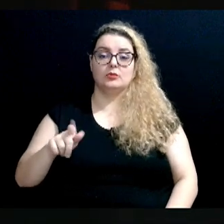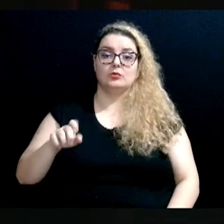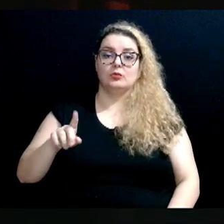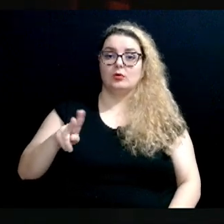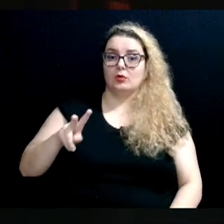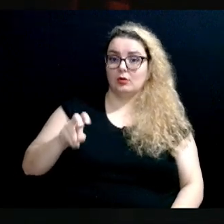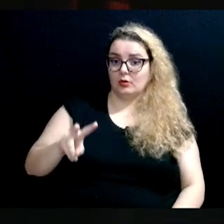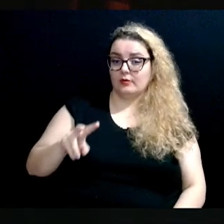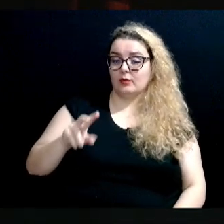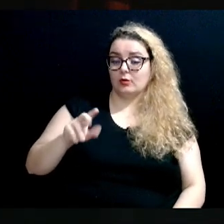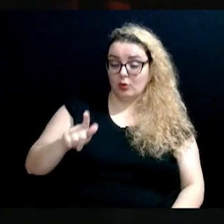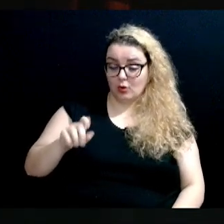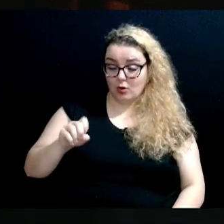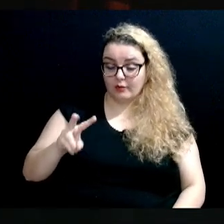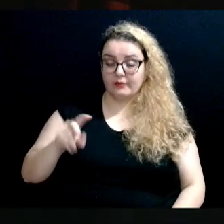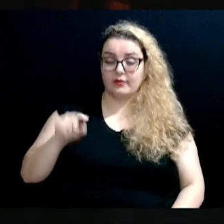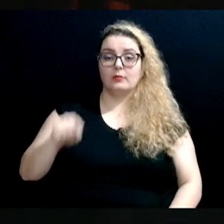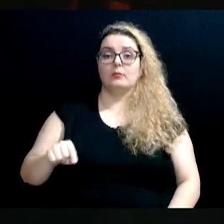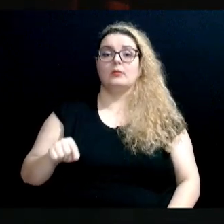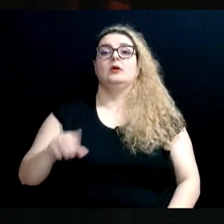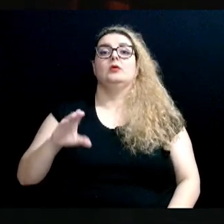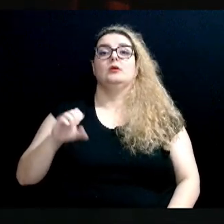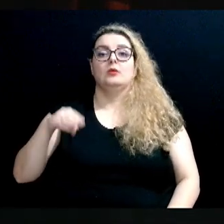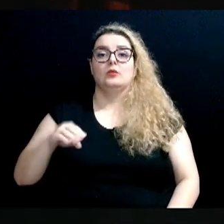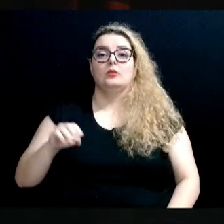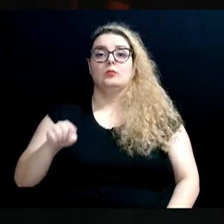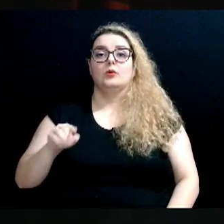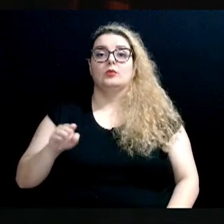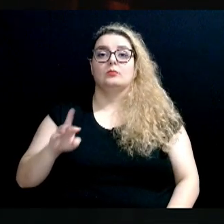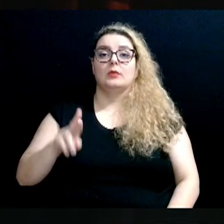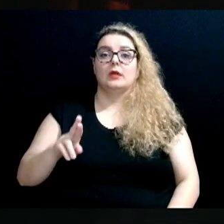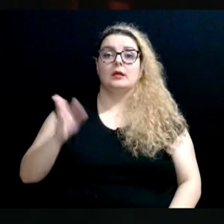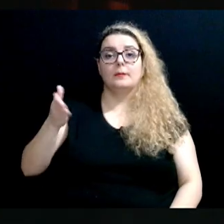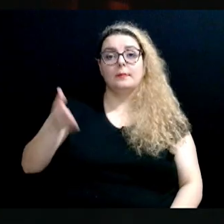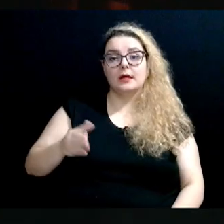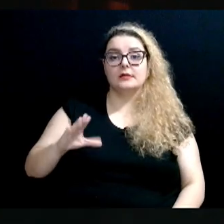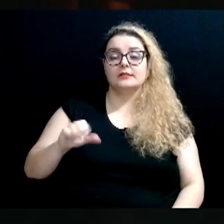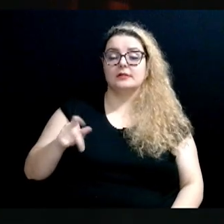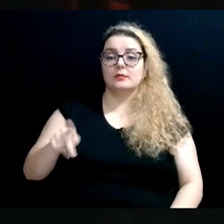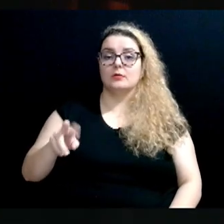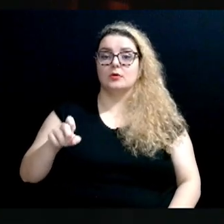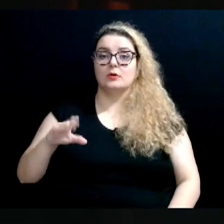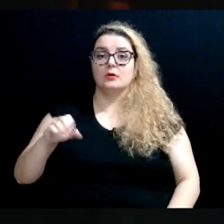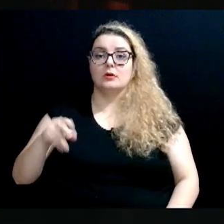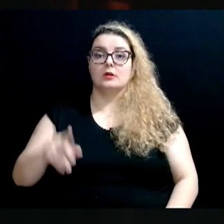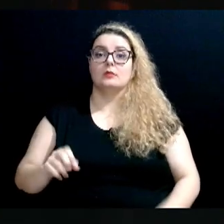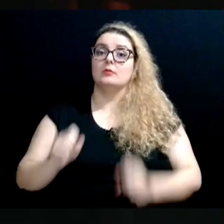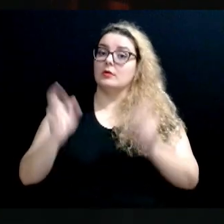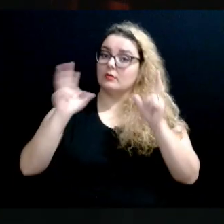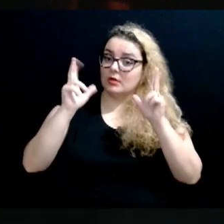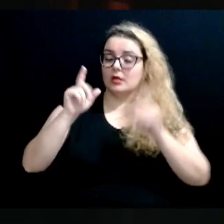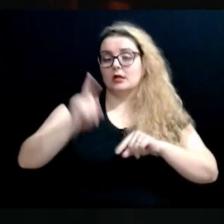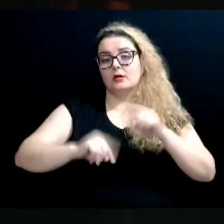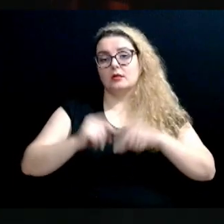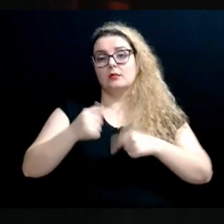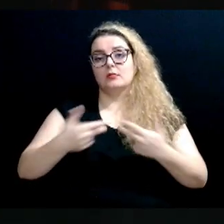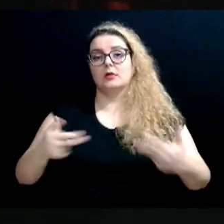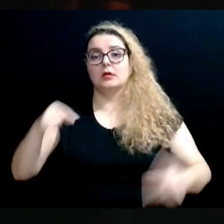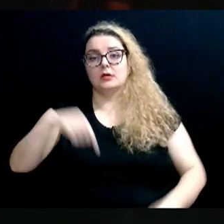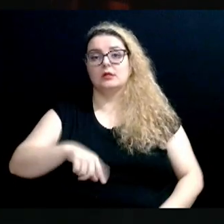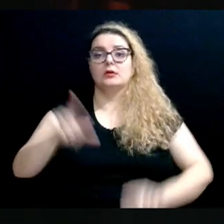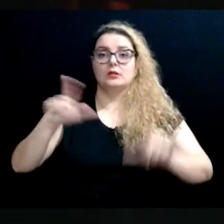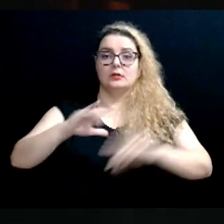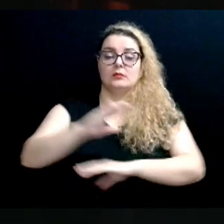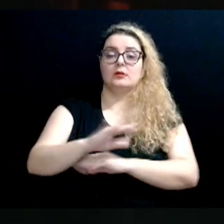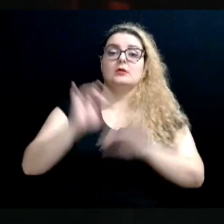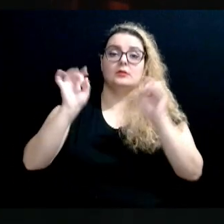fumec.sp.gov.br/Ceprocamp e também ficar atento nas matérias aqui da TV Câmara Campinas, né? Em especial no Câmara Notícia, que a gente